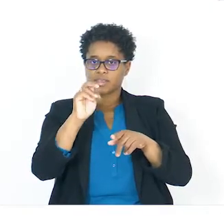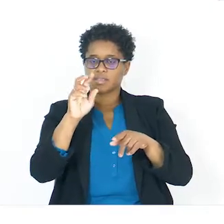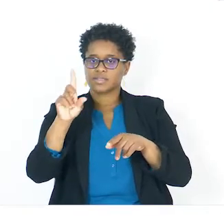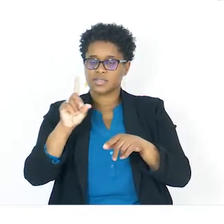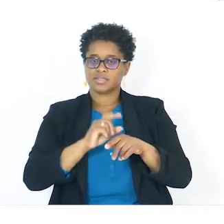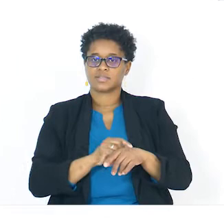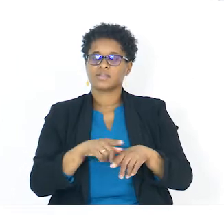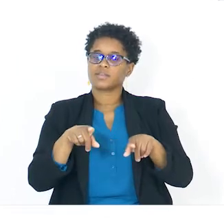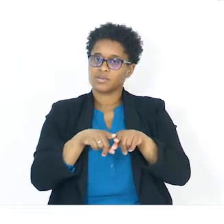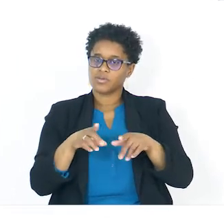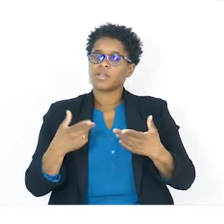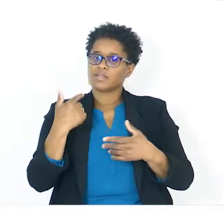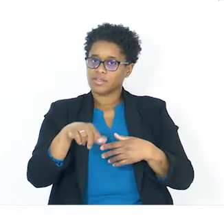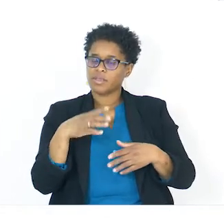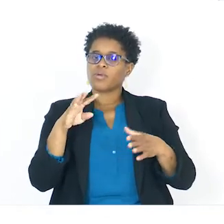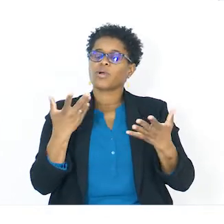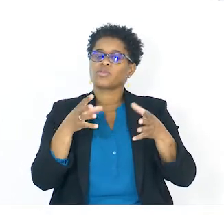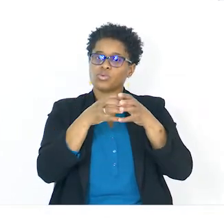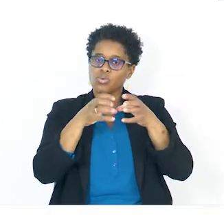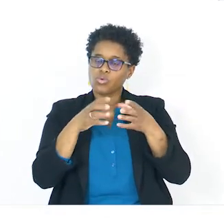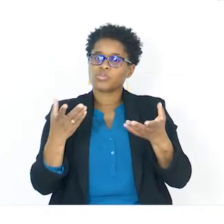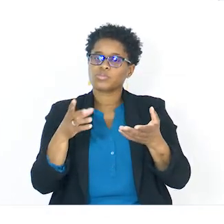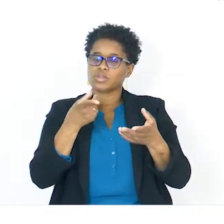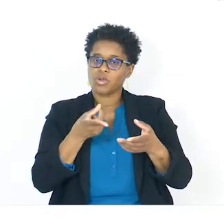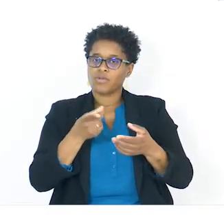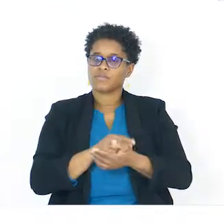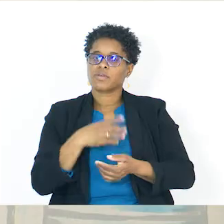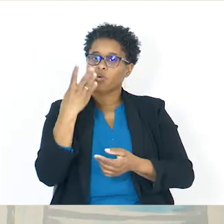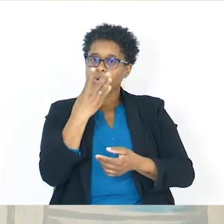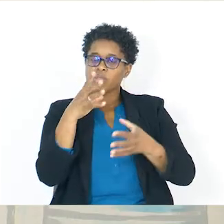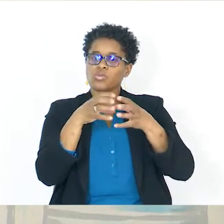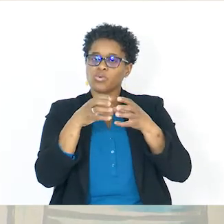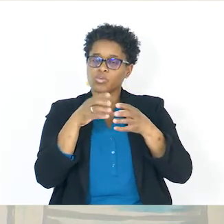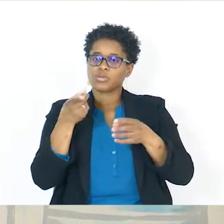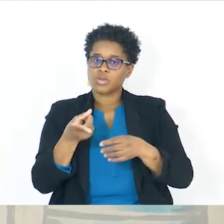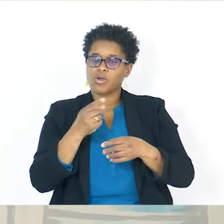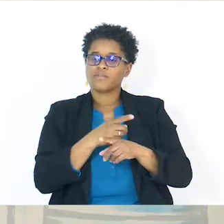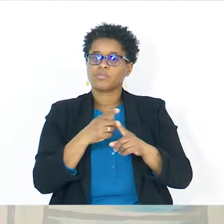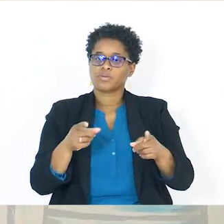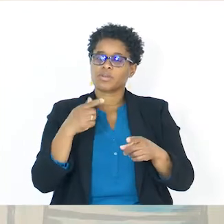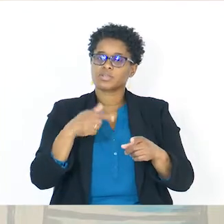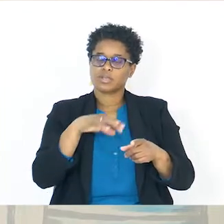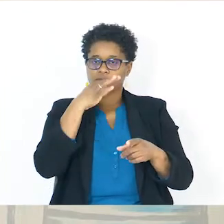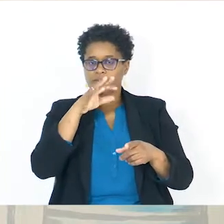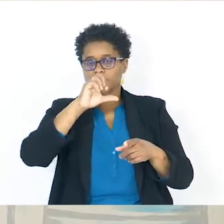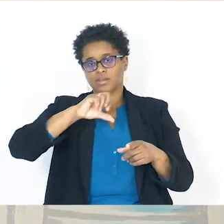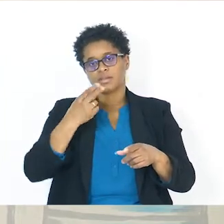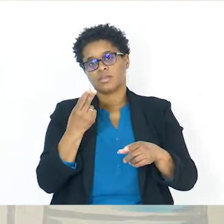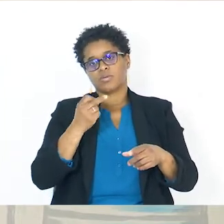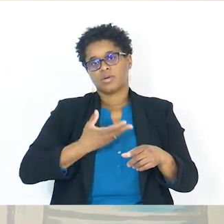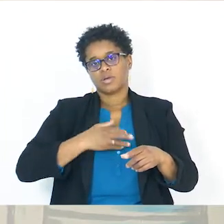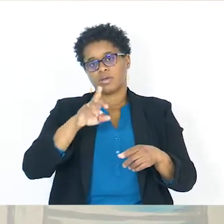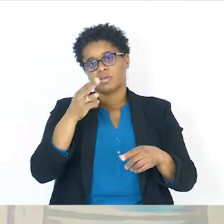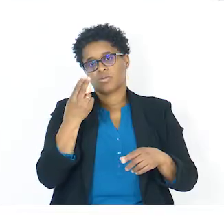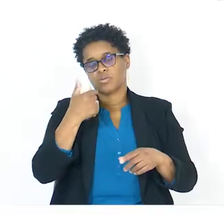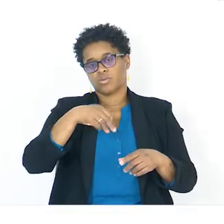a 36, que significa ter quantos grupos de 9? 4 grupos de 9, porque estamos a falar de